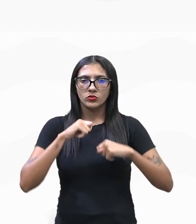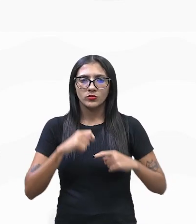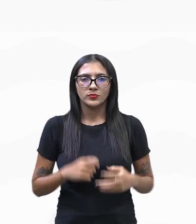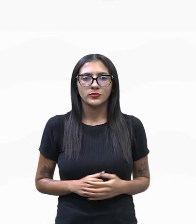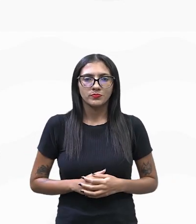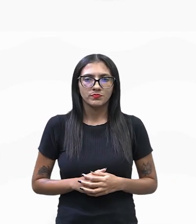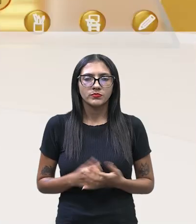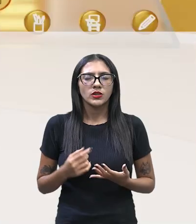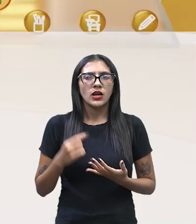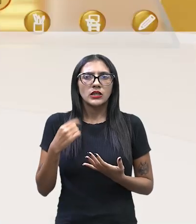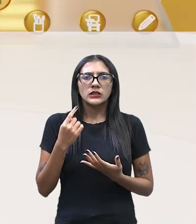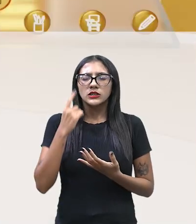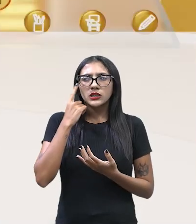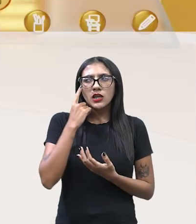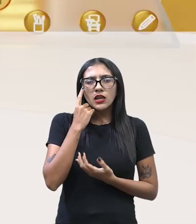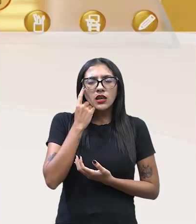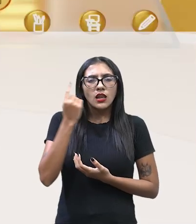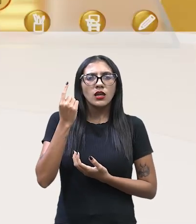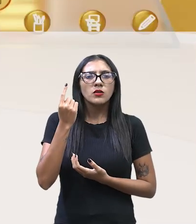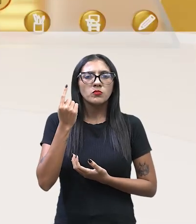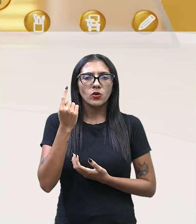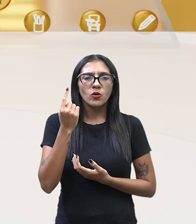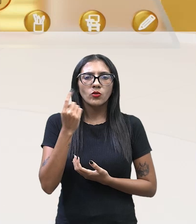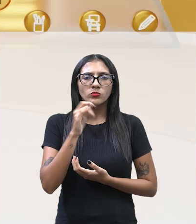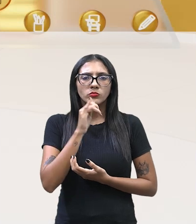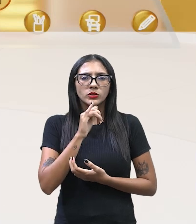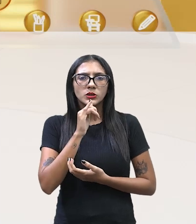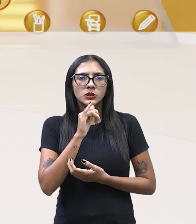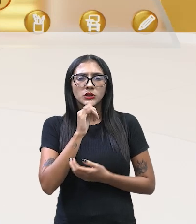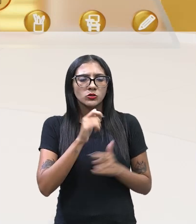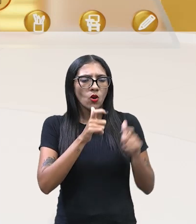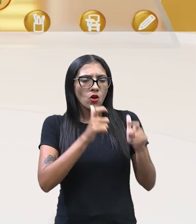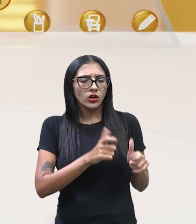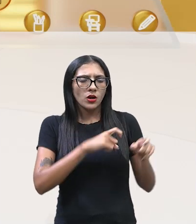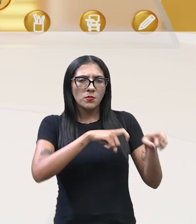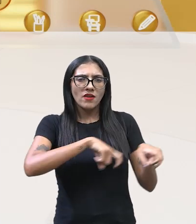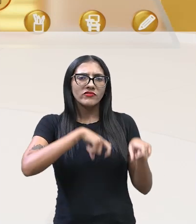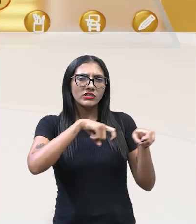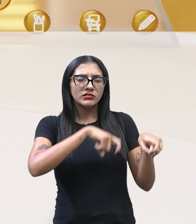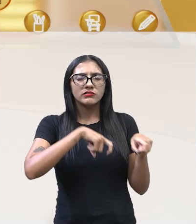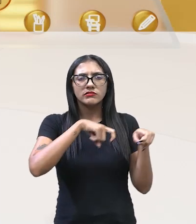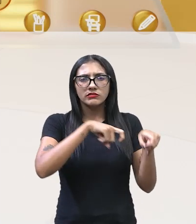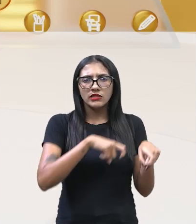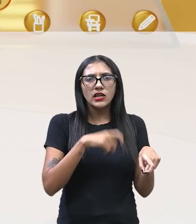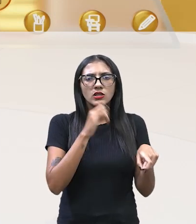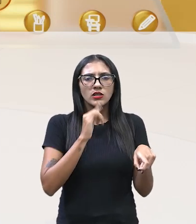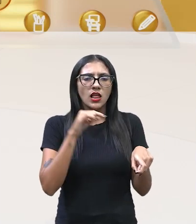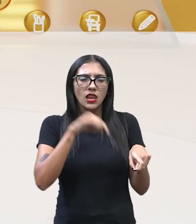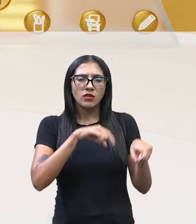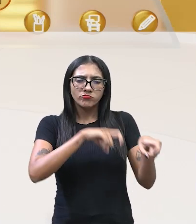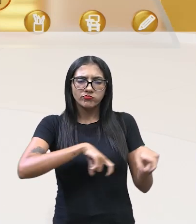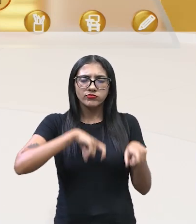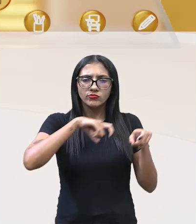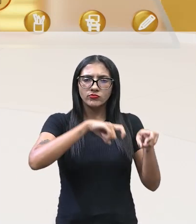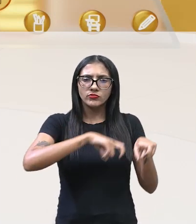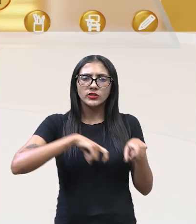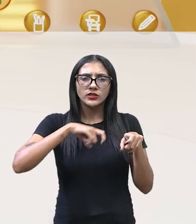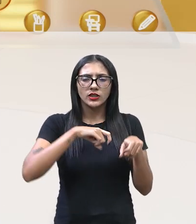lembrou aqui daquele exemplo, né, da Fazenda da Esperança, né, onde as pessoas ali